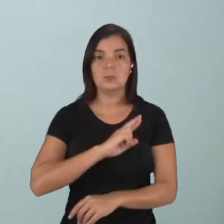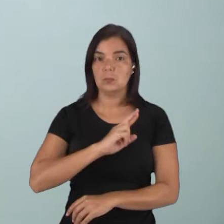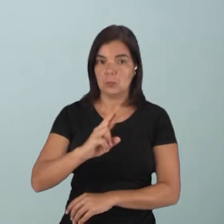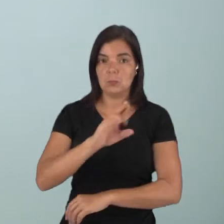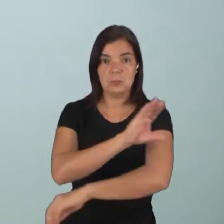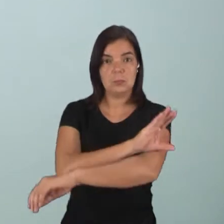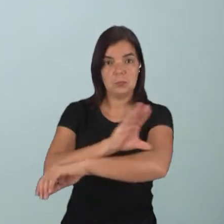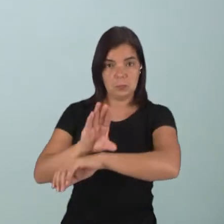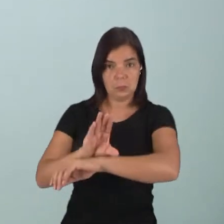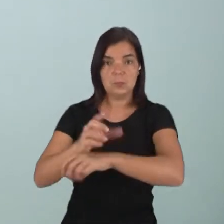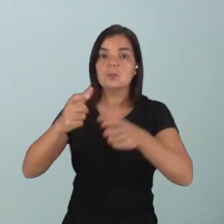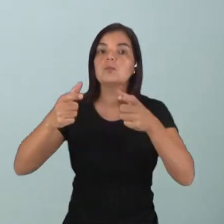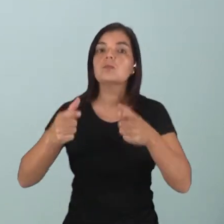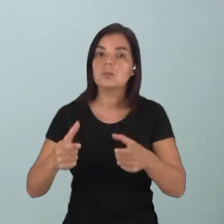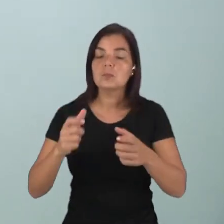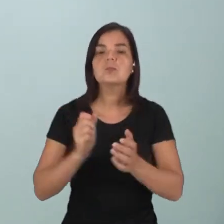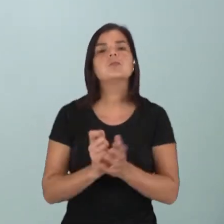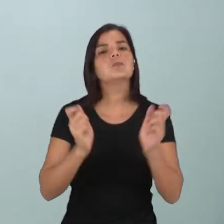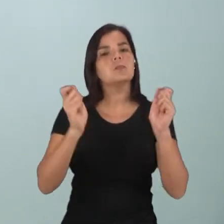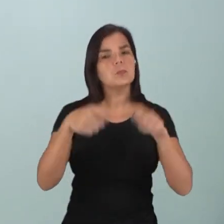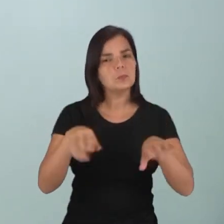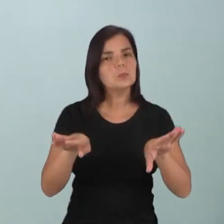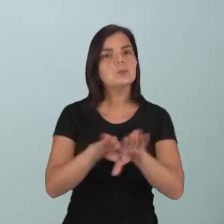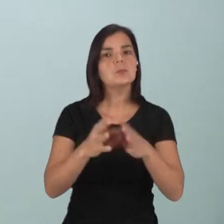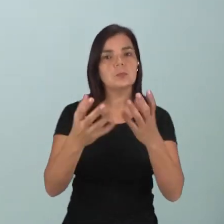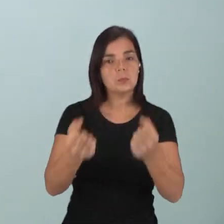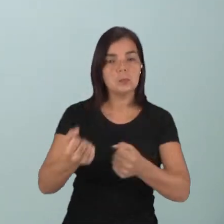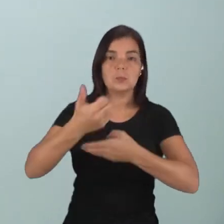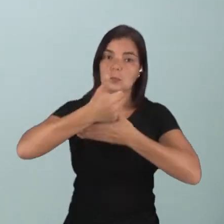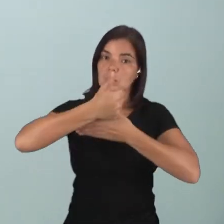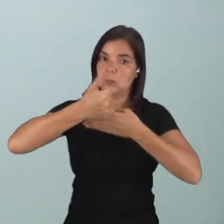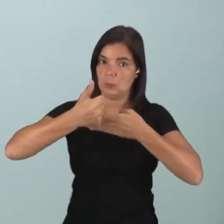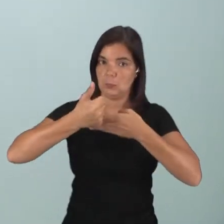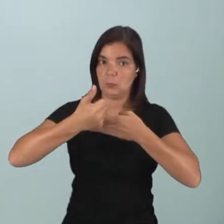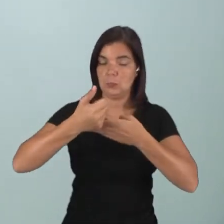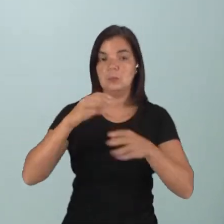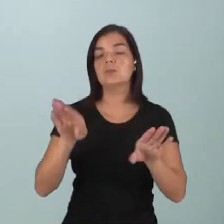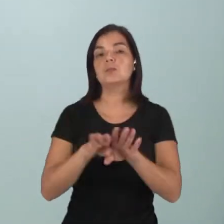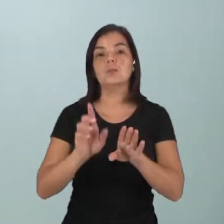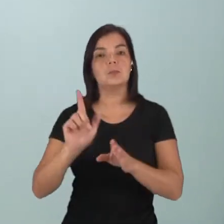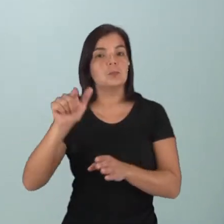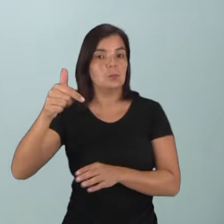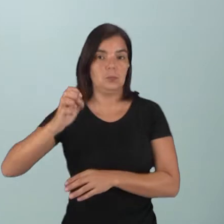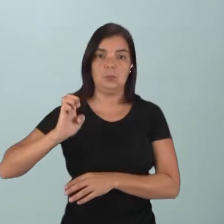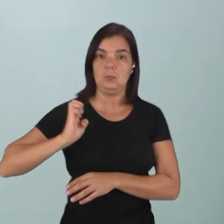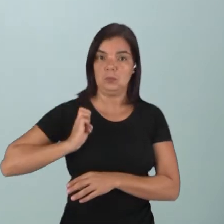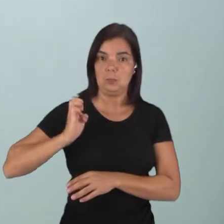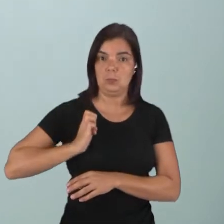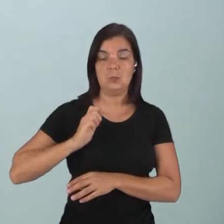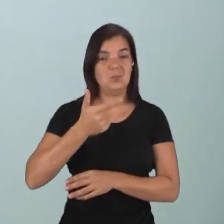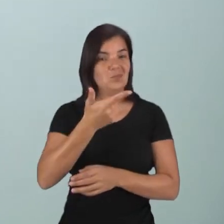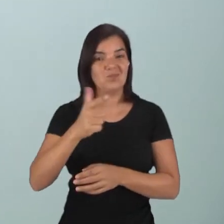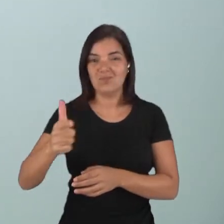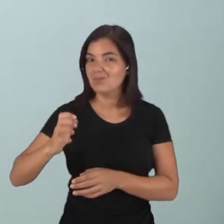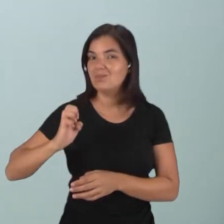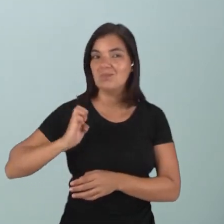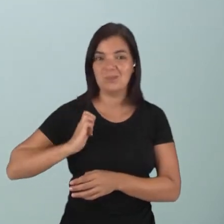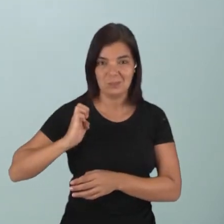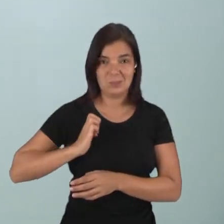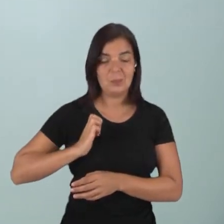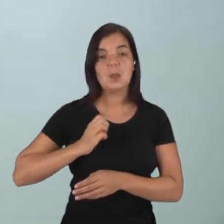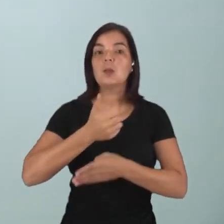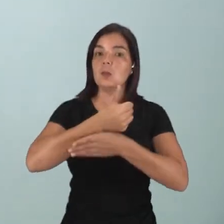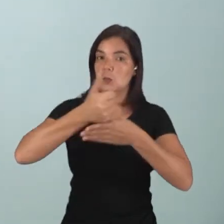à cultura daquele local, pode ser considerado imoral. Então uma coisa é ético, outra coisa é ser antiético, outra coisa é